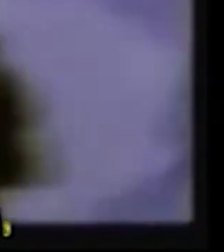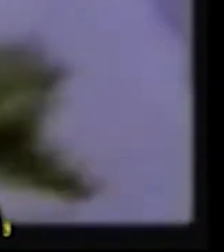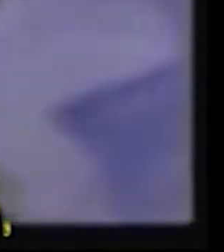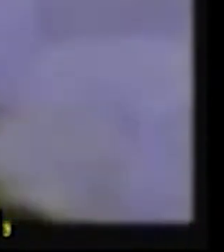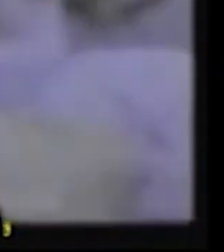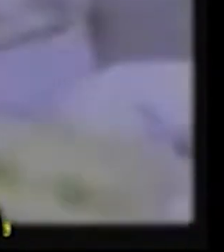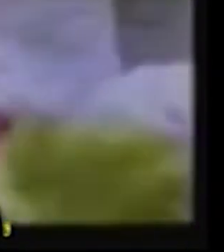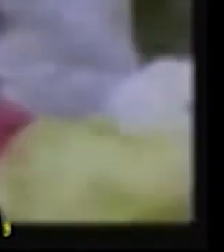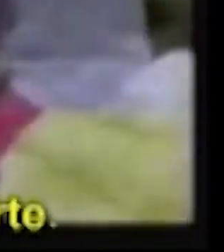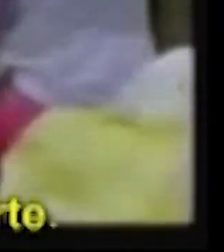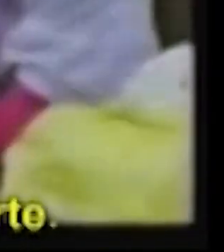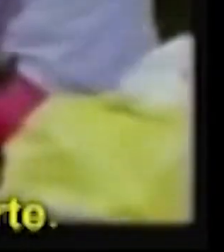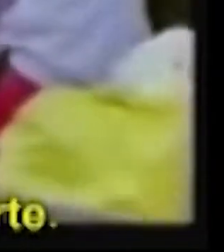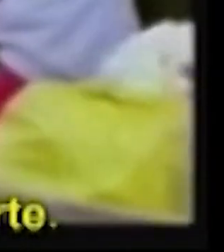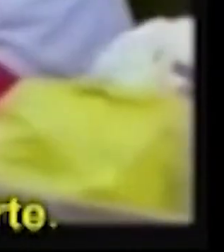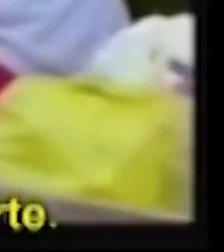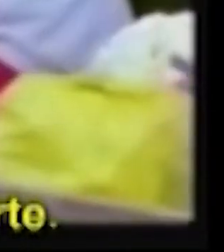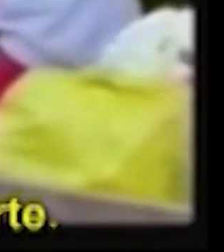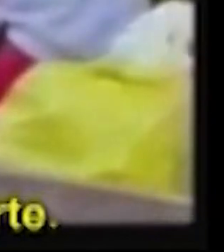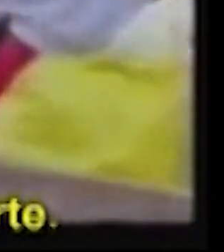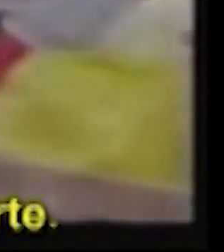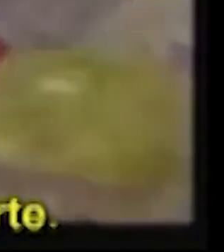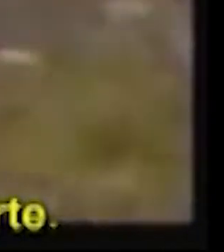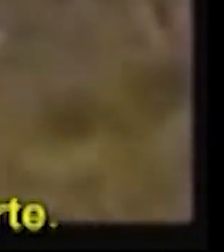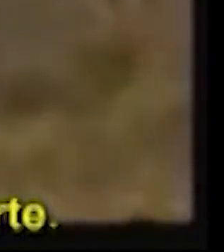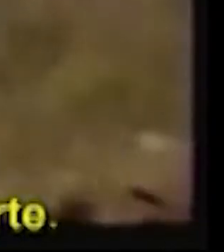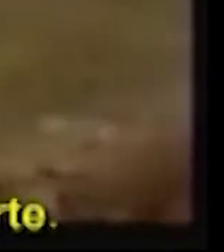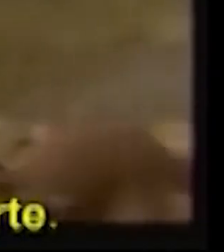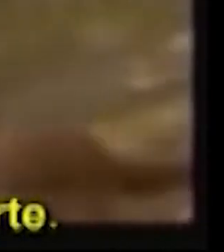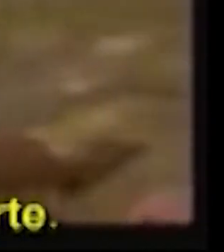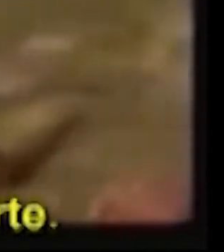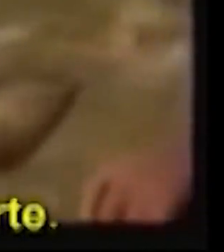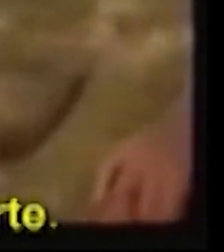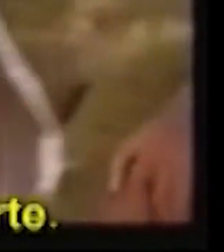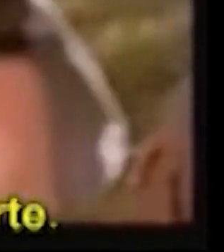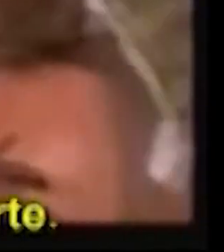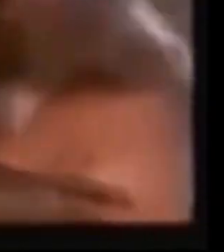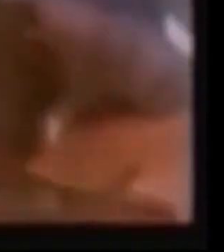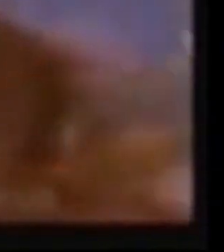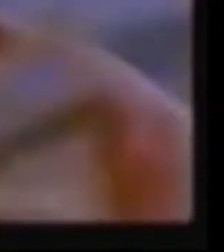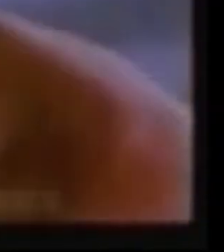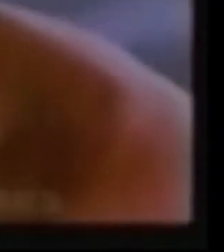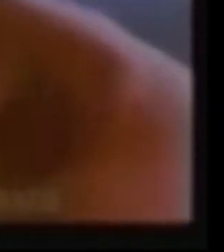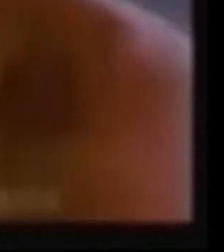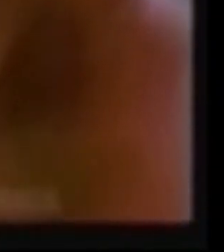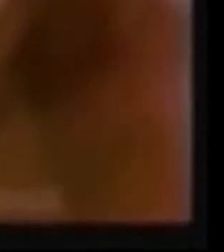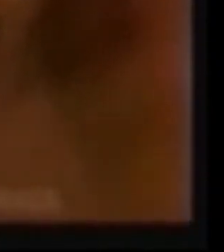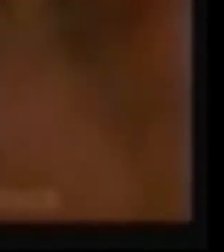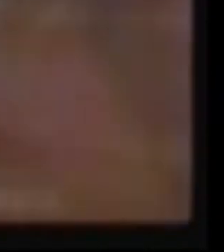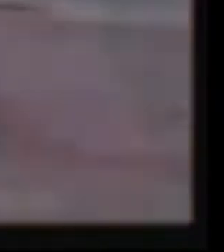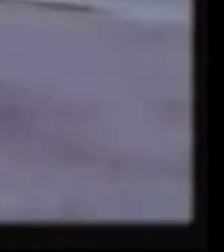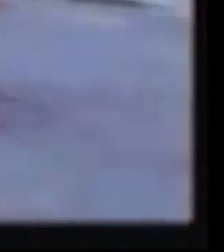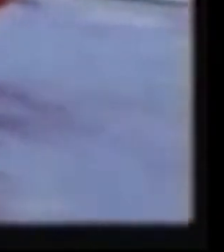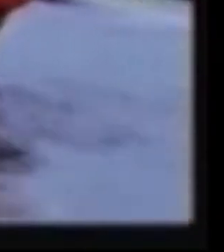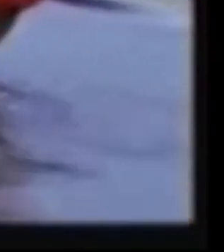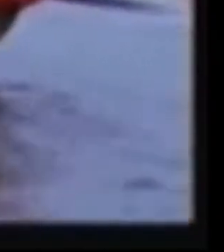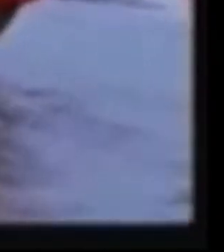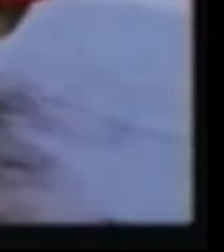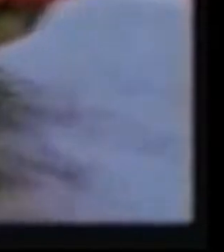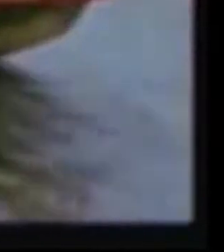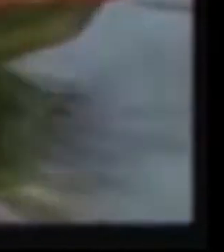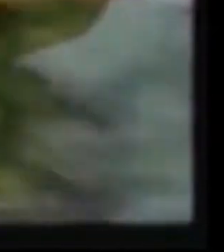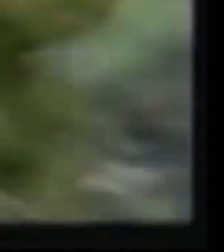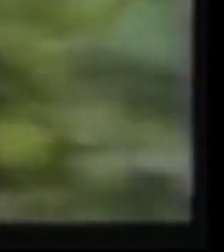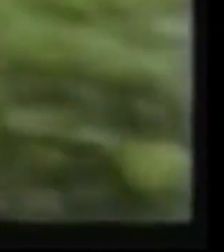haja luta, nem teme quem te adora a própria morte. Terra adorada, entre